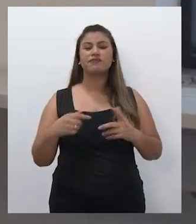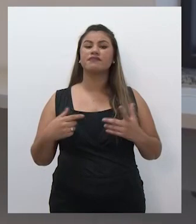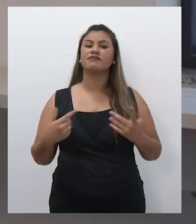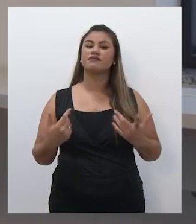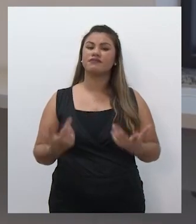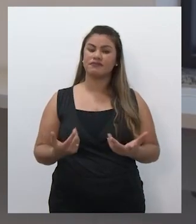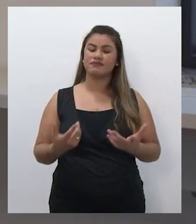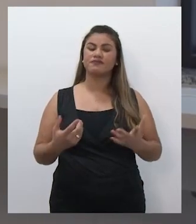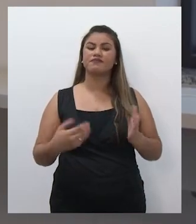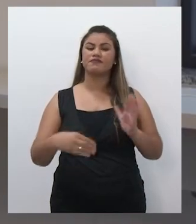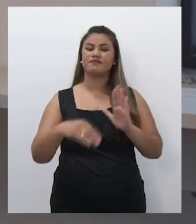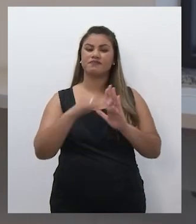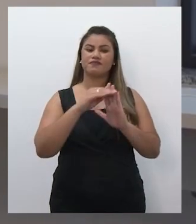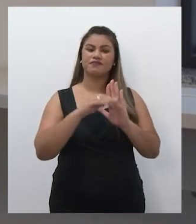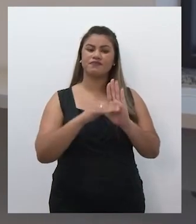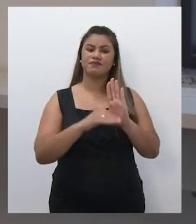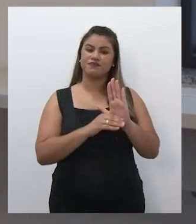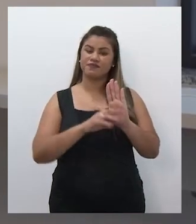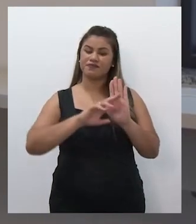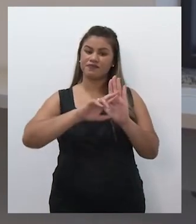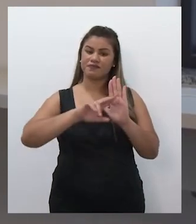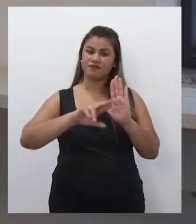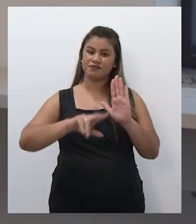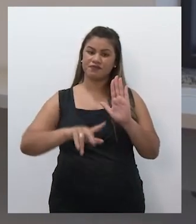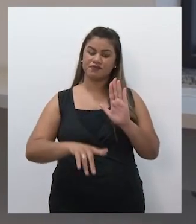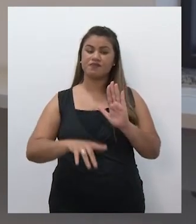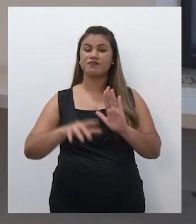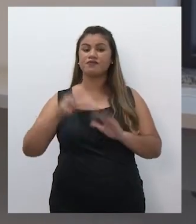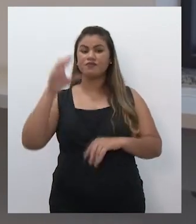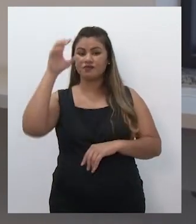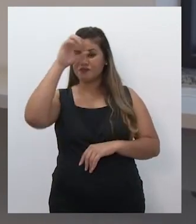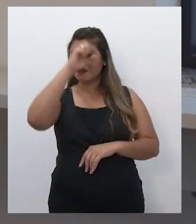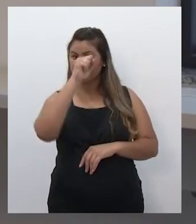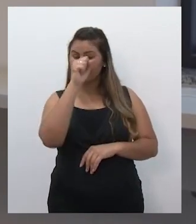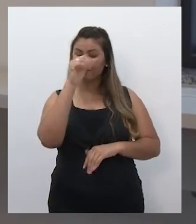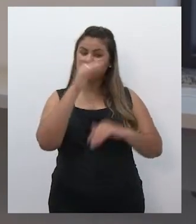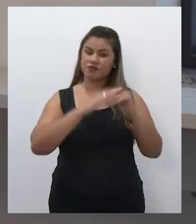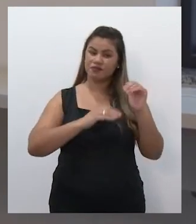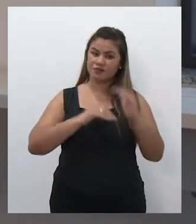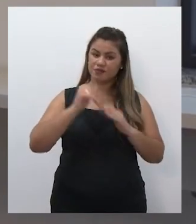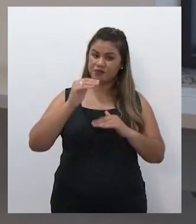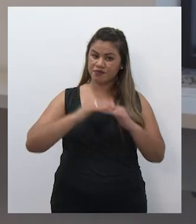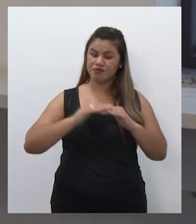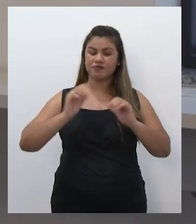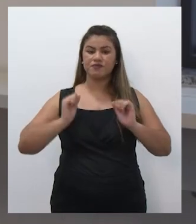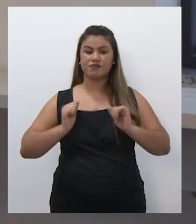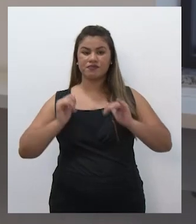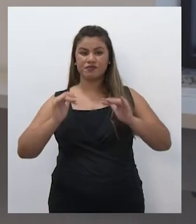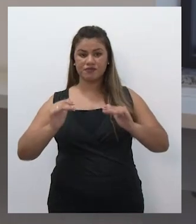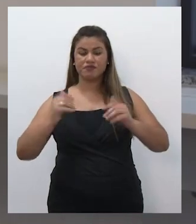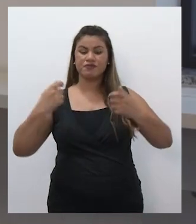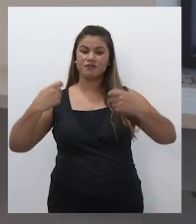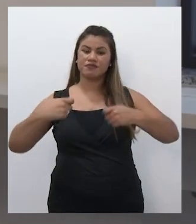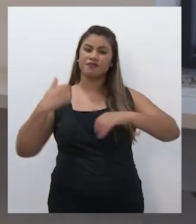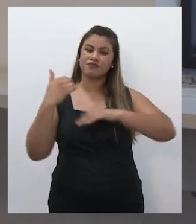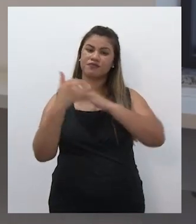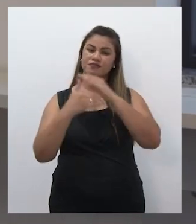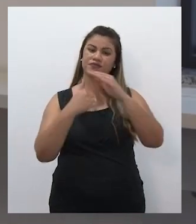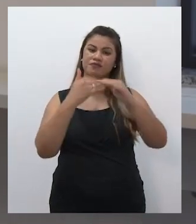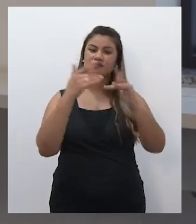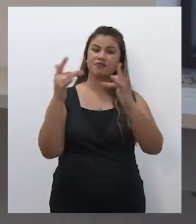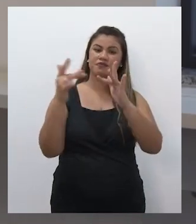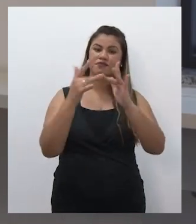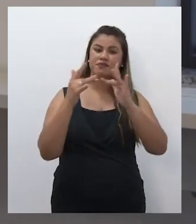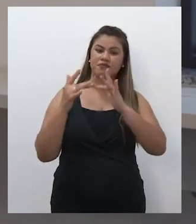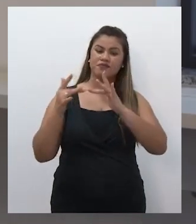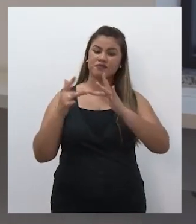um conjunto de conhecimentos, habilidades e atitudes que a gente precisa desenvolver e que estão conectados